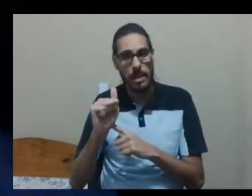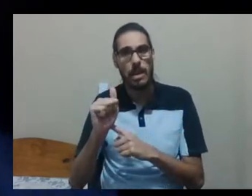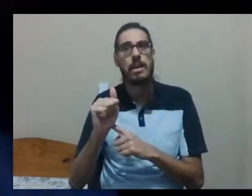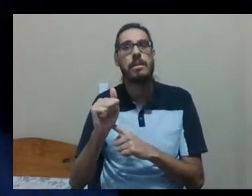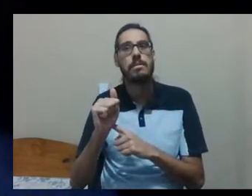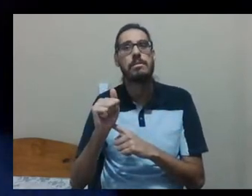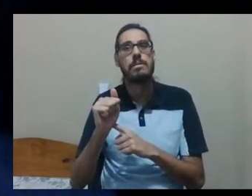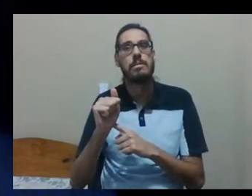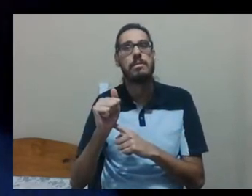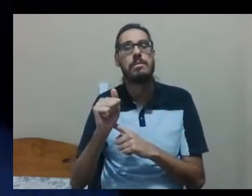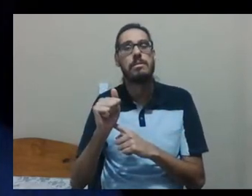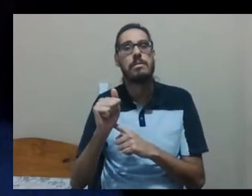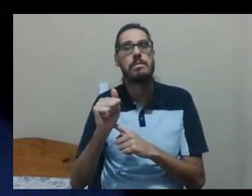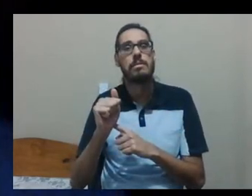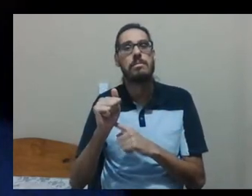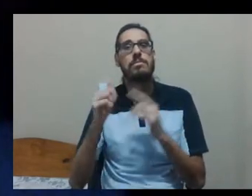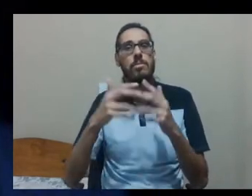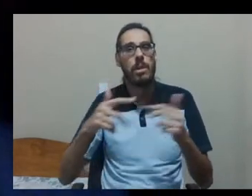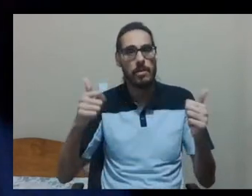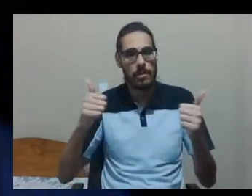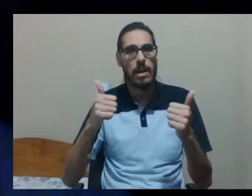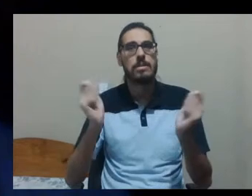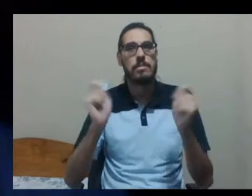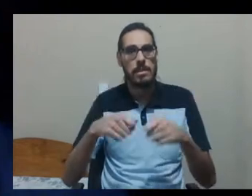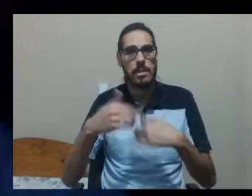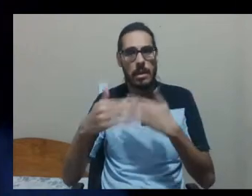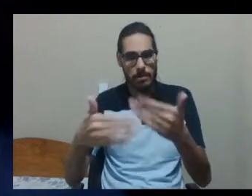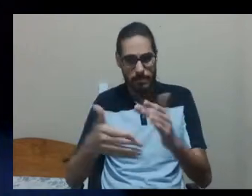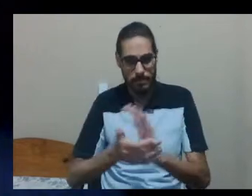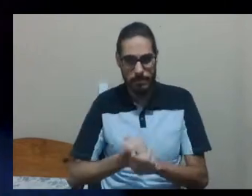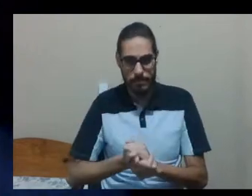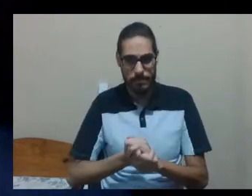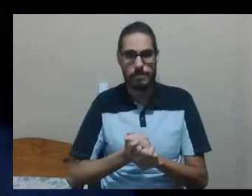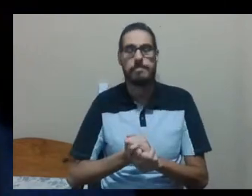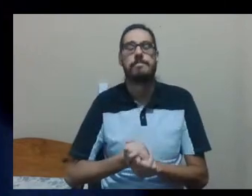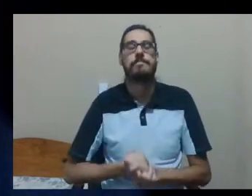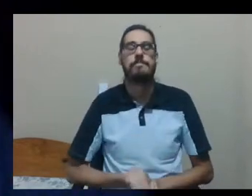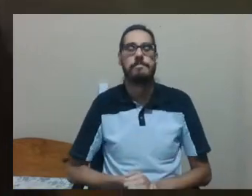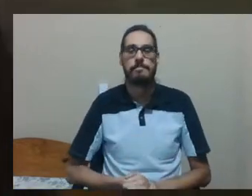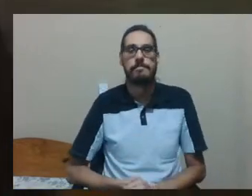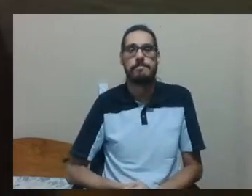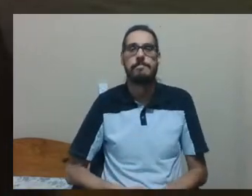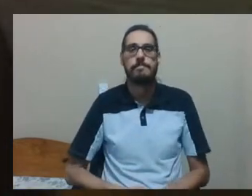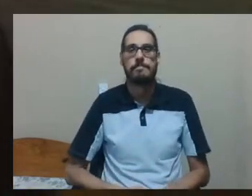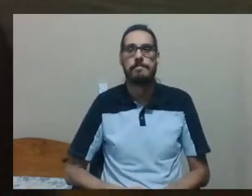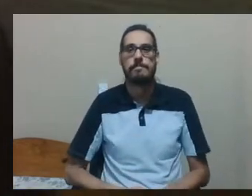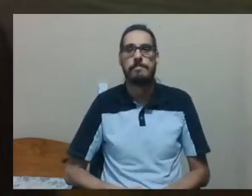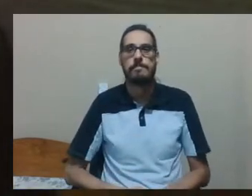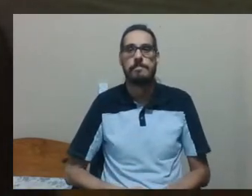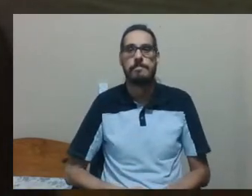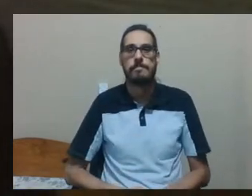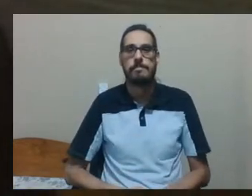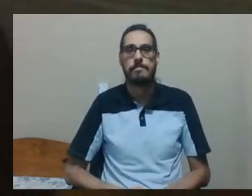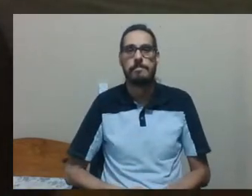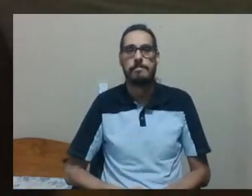tenham qualificados, né, capacitados para... Tempo, obrigada.